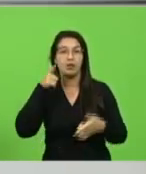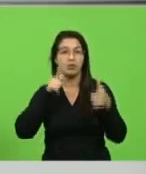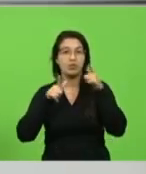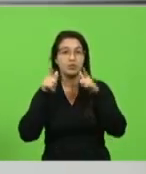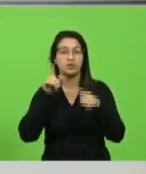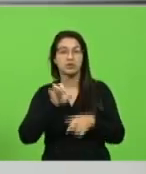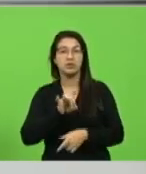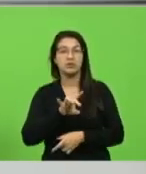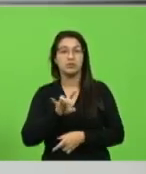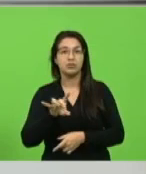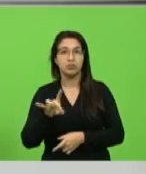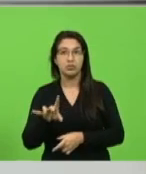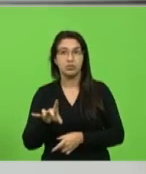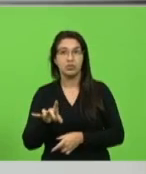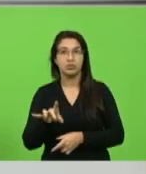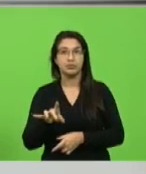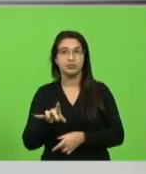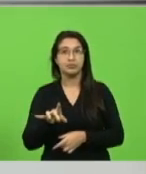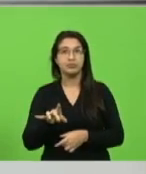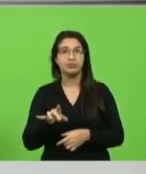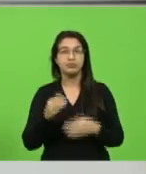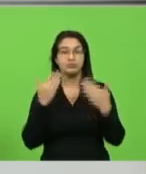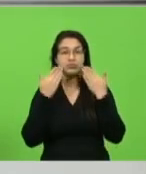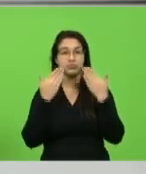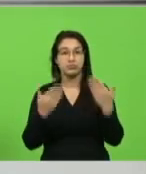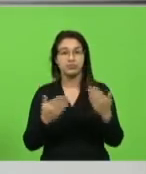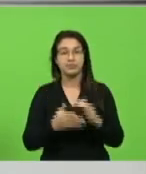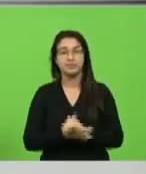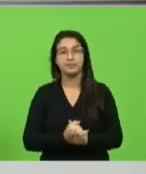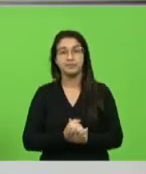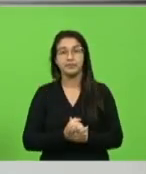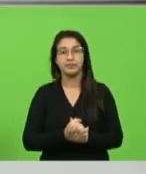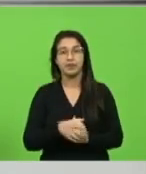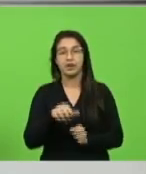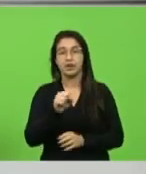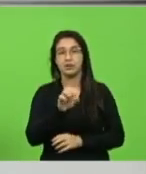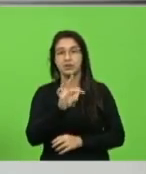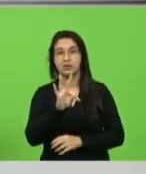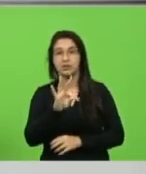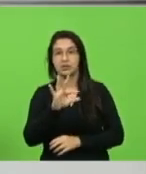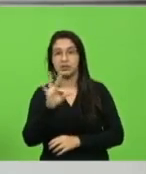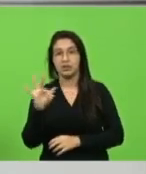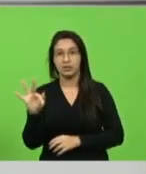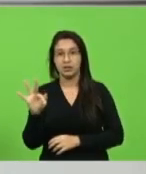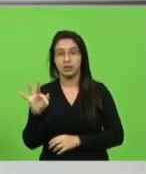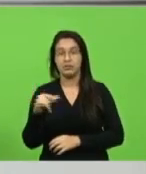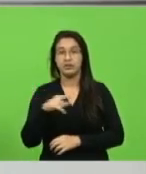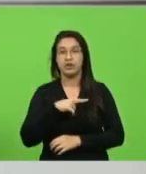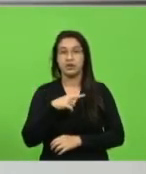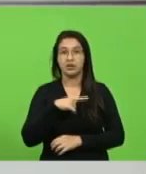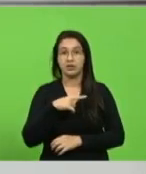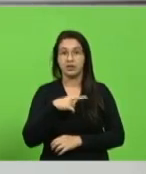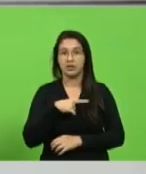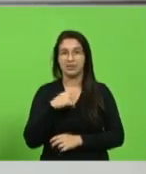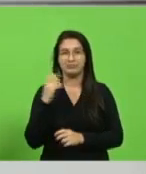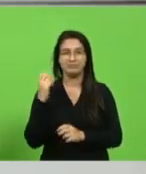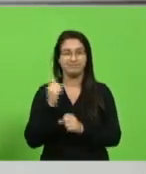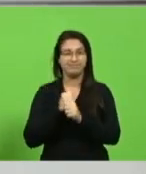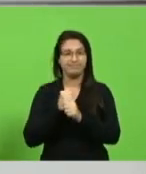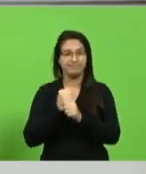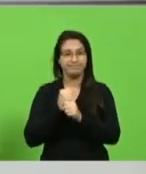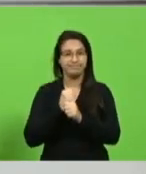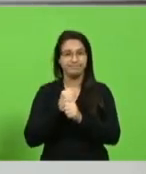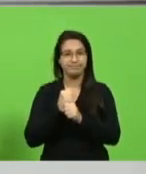função demonstrativa. E continua. O Supremo Tribunal Federal possui há décadas